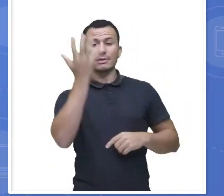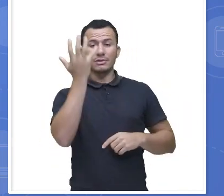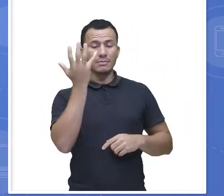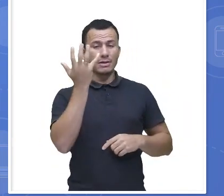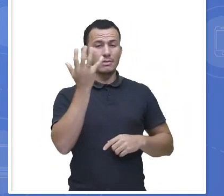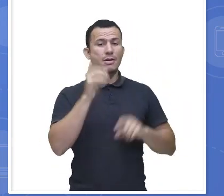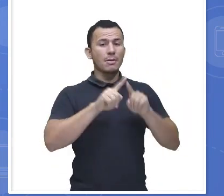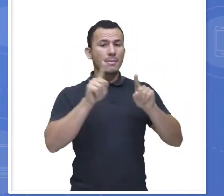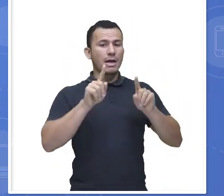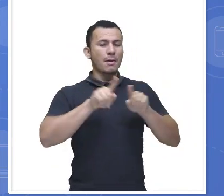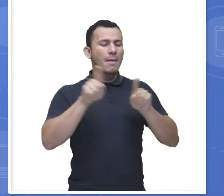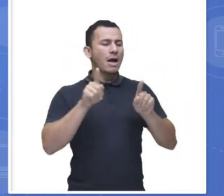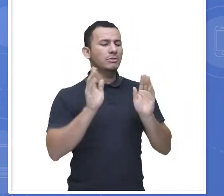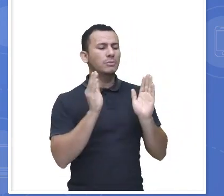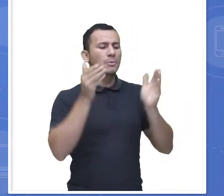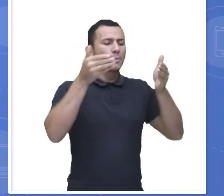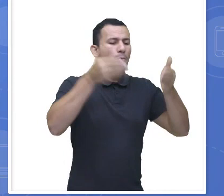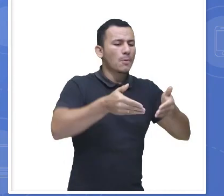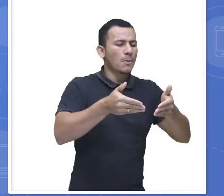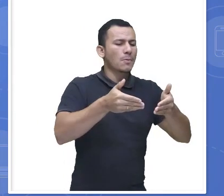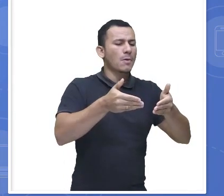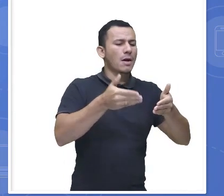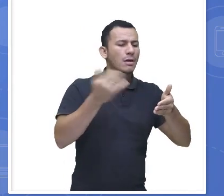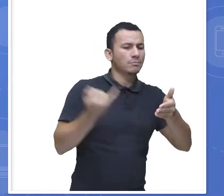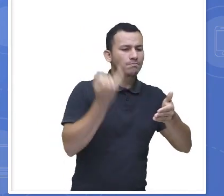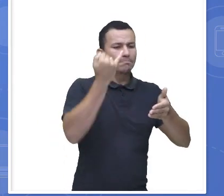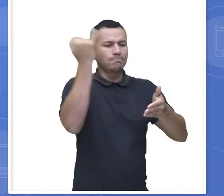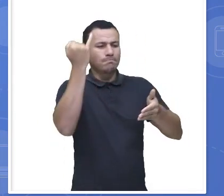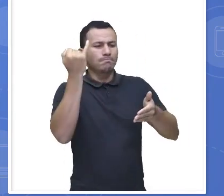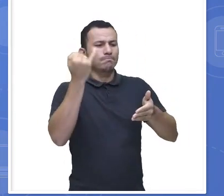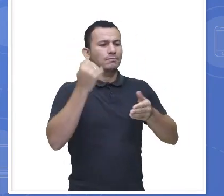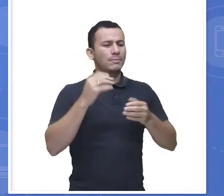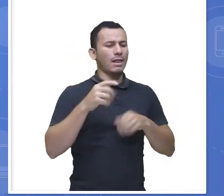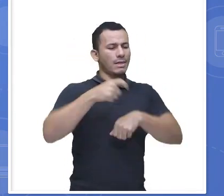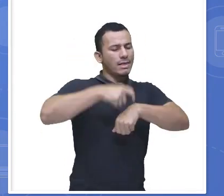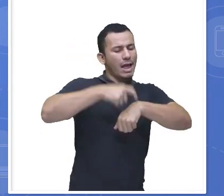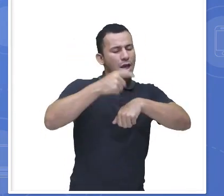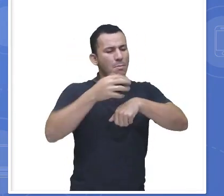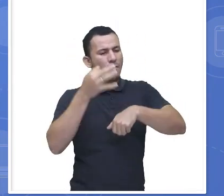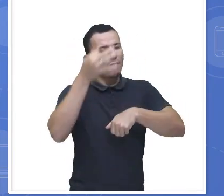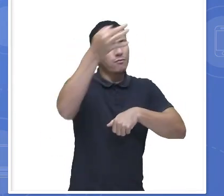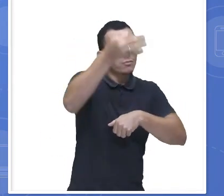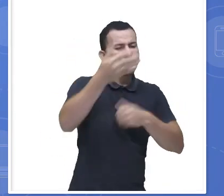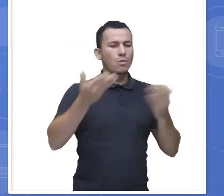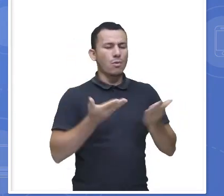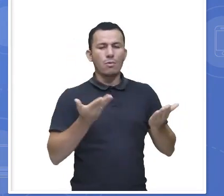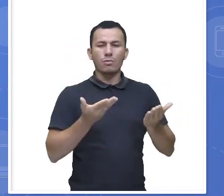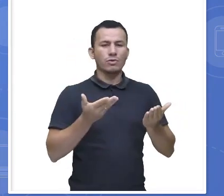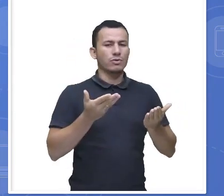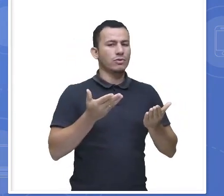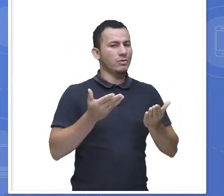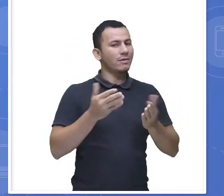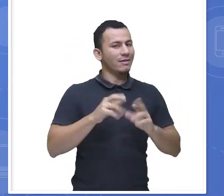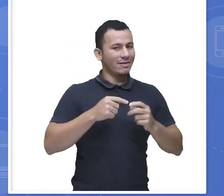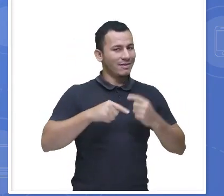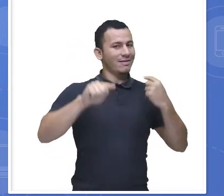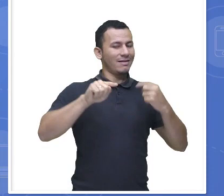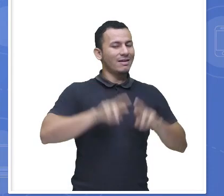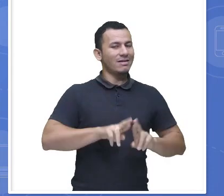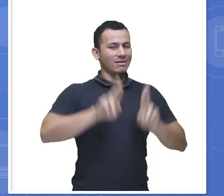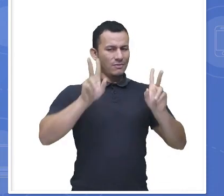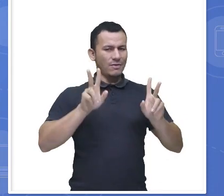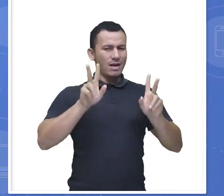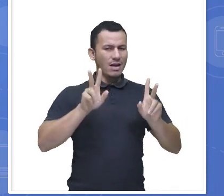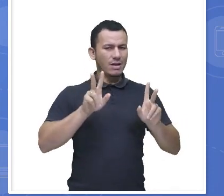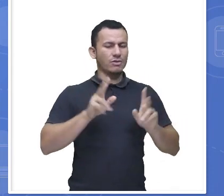mas sem essa preocupação de uma relação de anterioridade e posterioridade, sem a relação sequencial. É como